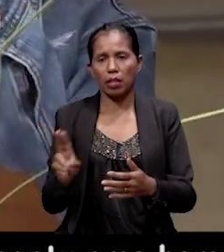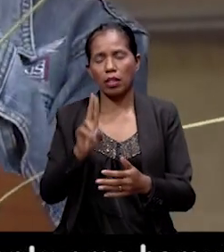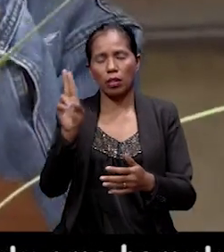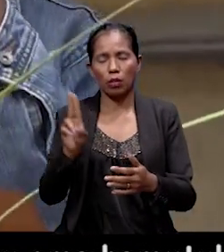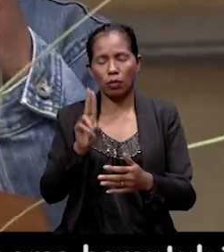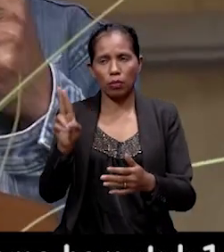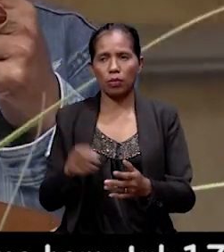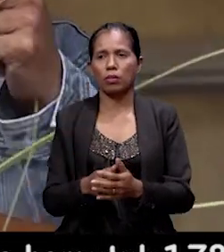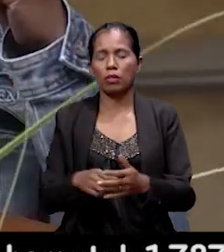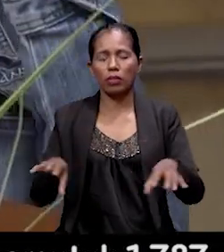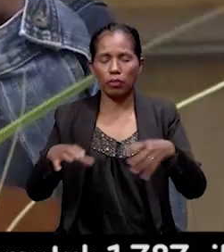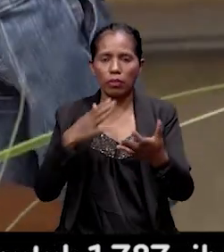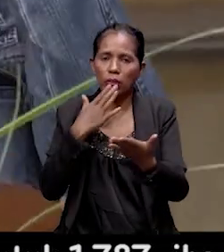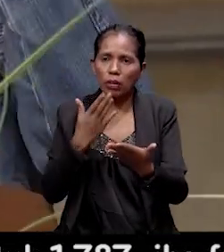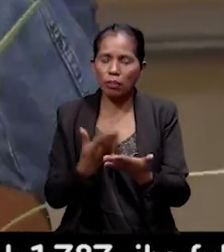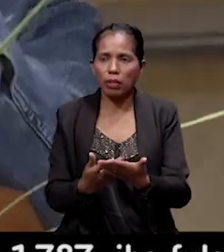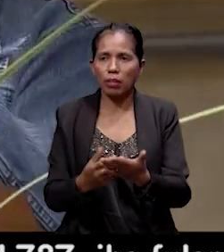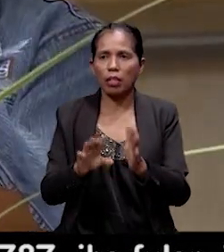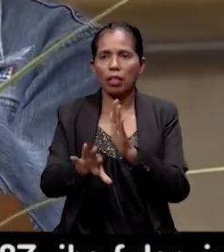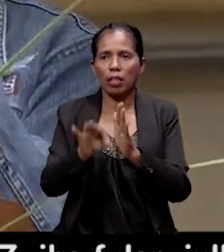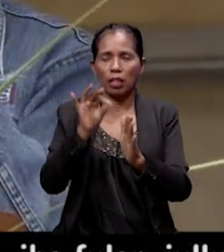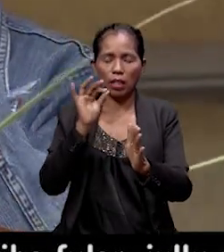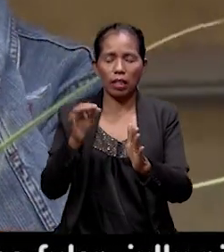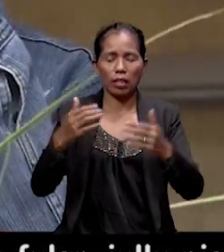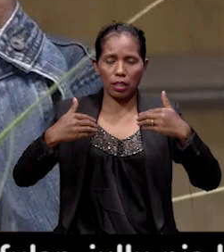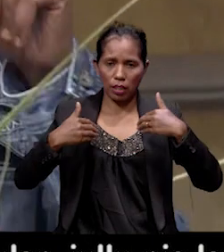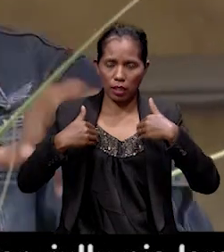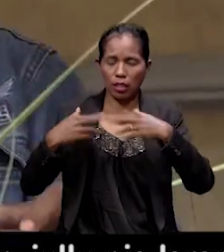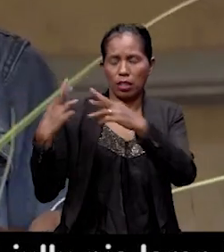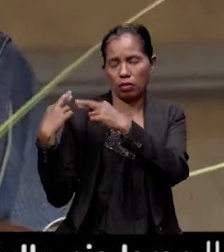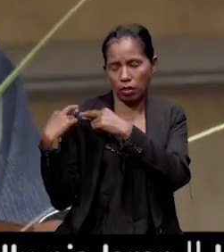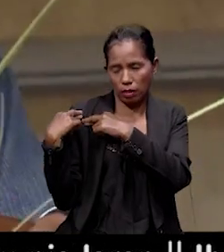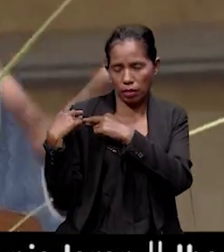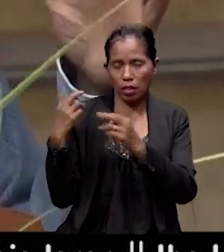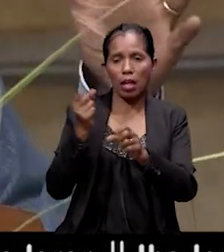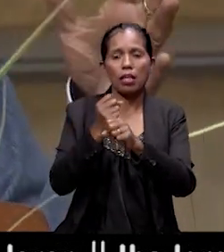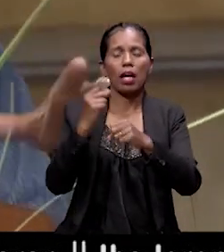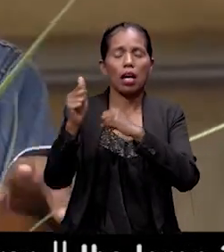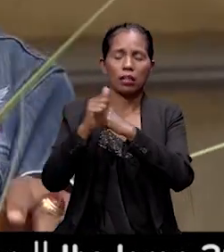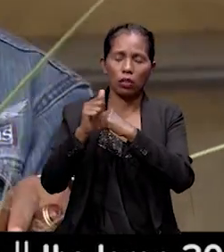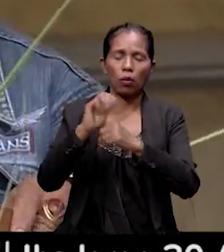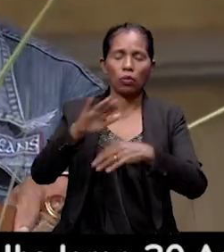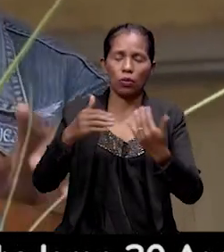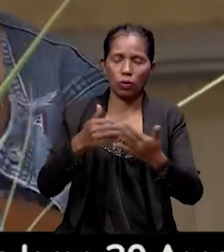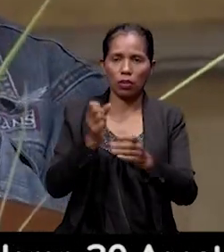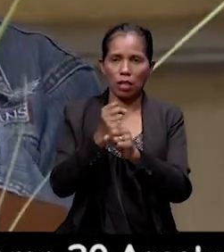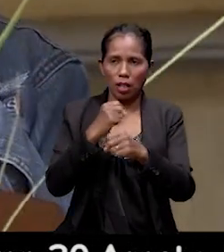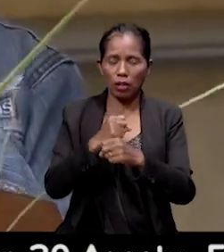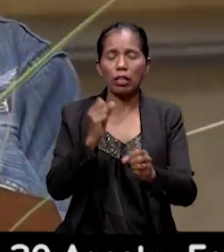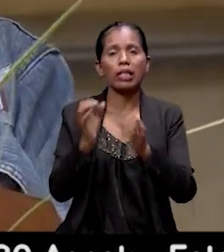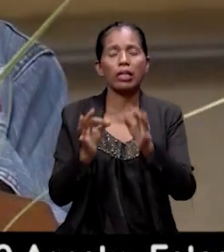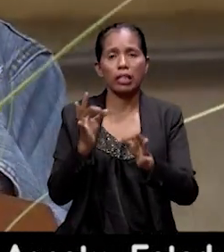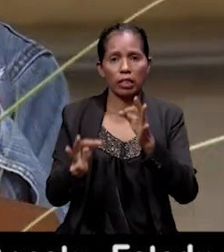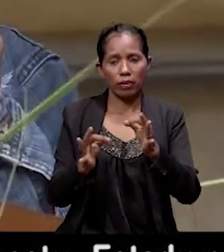público nia tem que responsa responsabilização ba nia atos ou todo nia nia hala quando nia buku e nem para